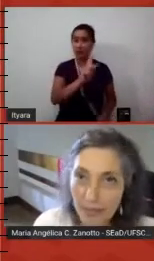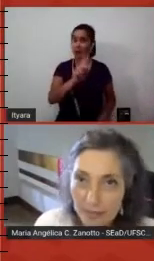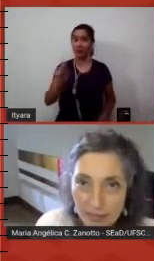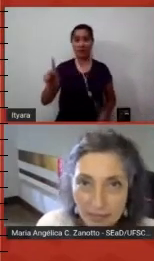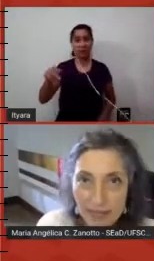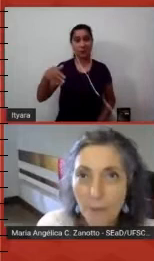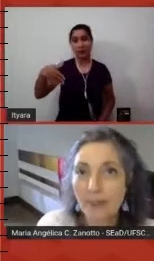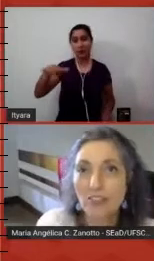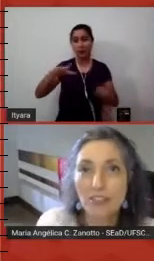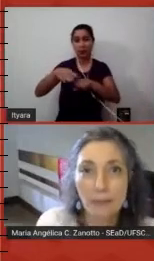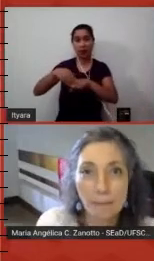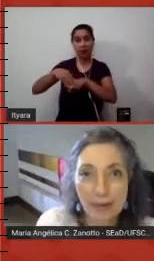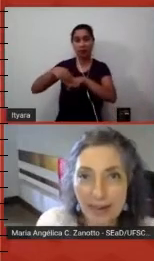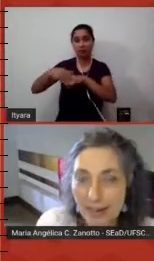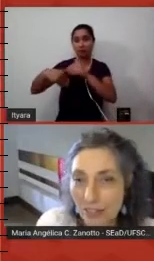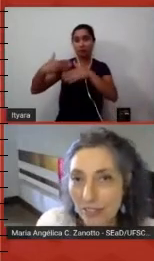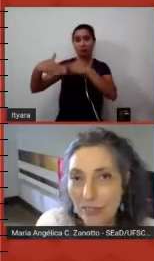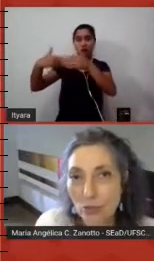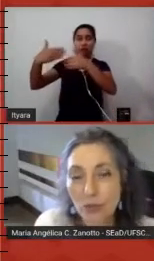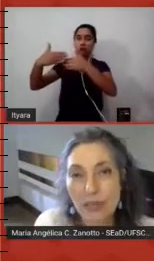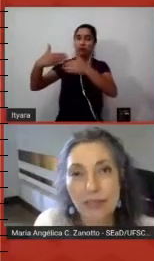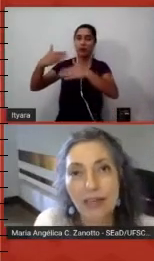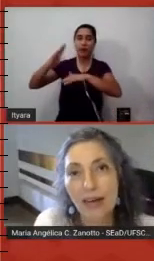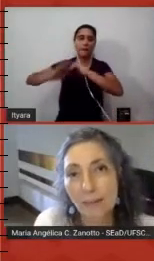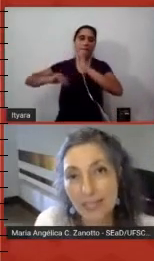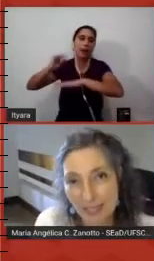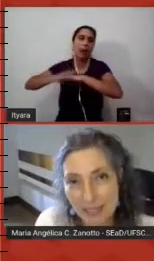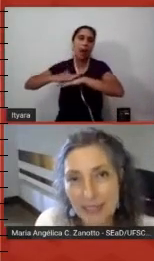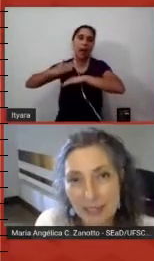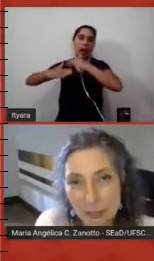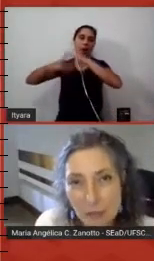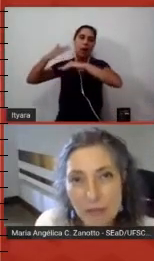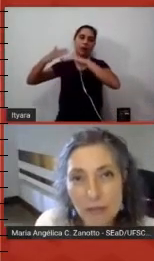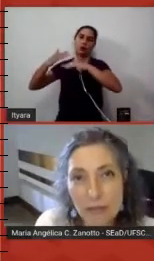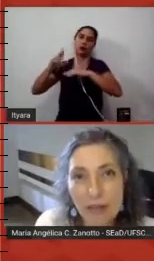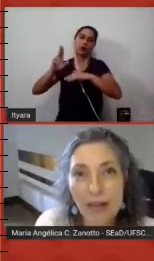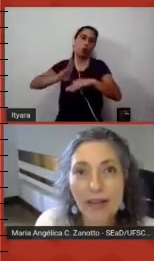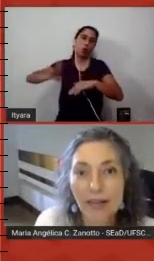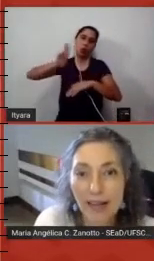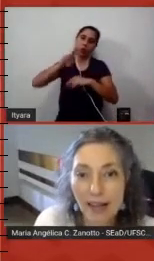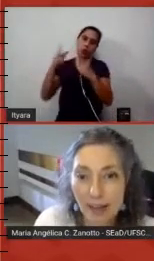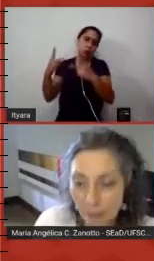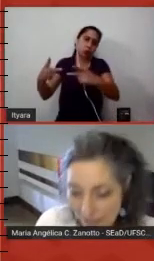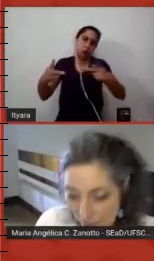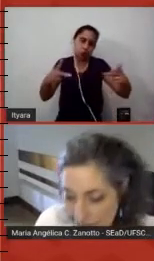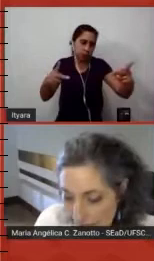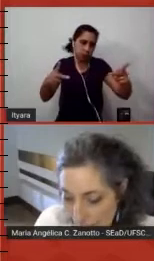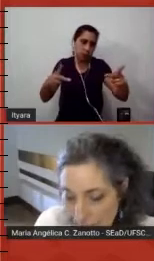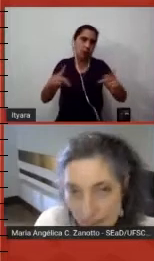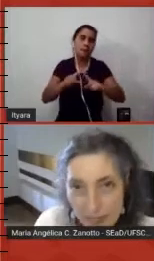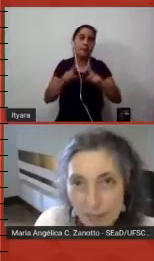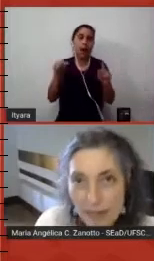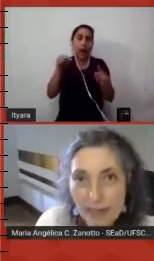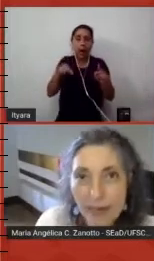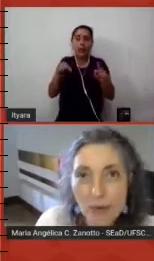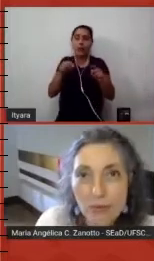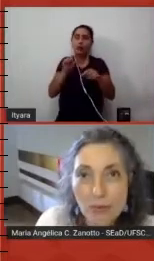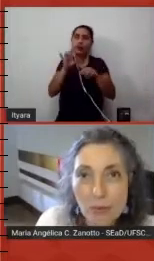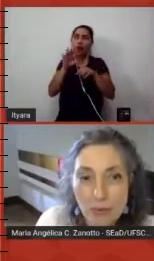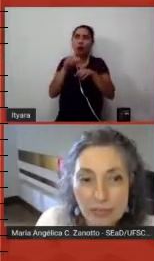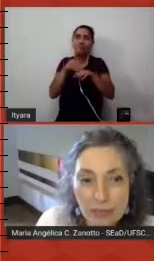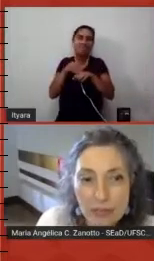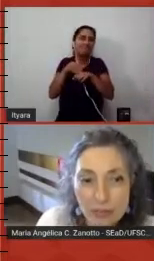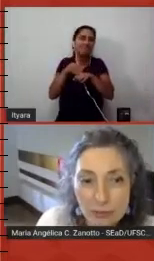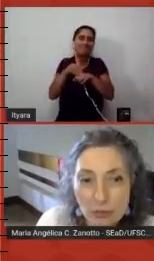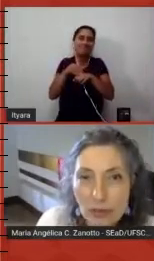seus saberes aí a partir da prática, da sua aplicação, tá? Mas isso aqui parece-me que é